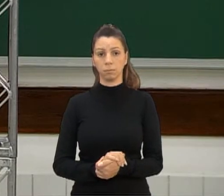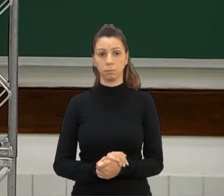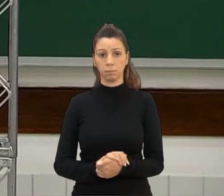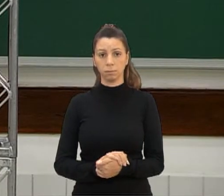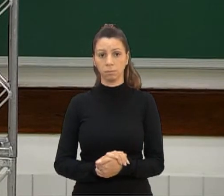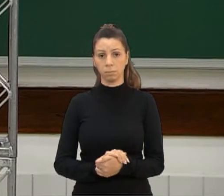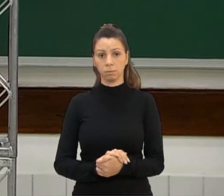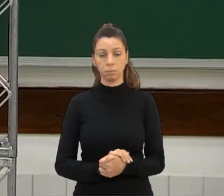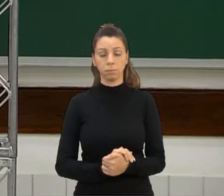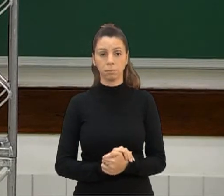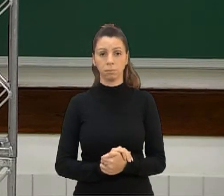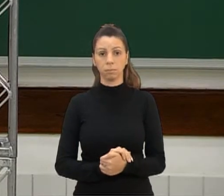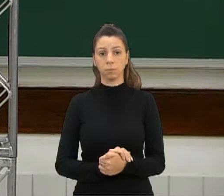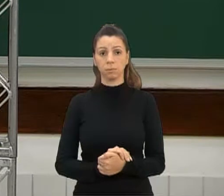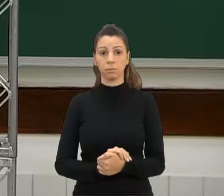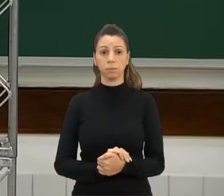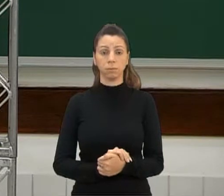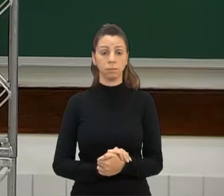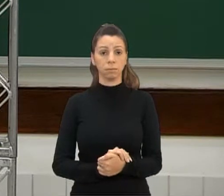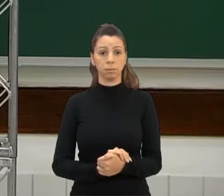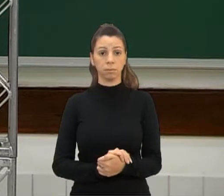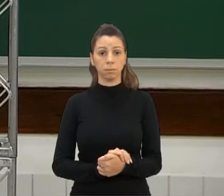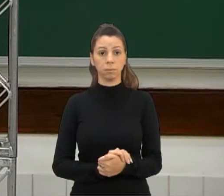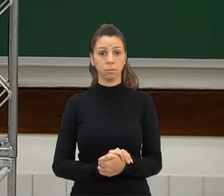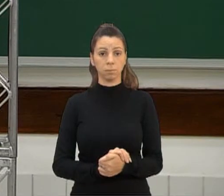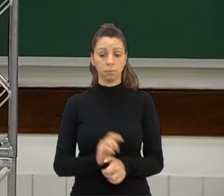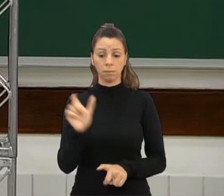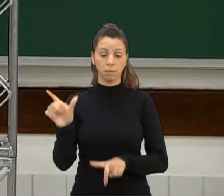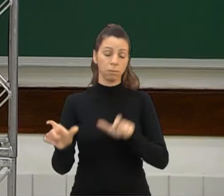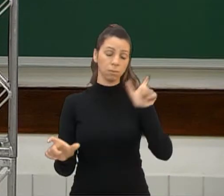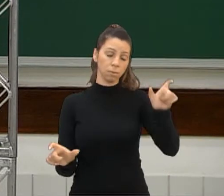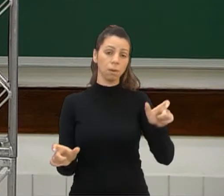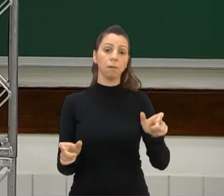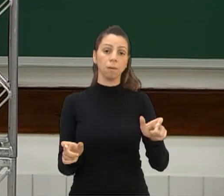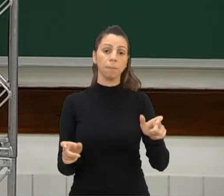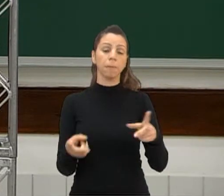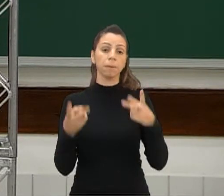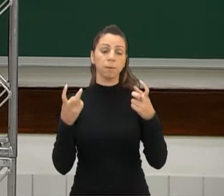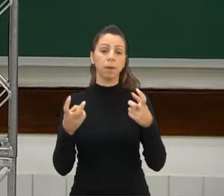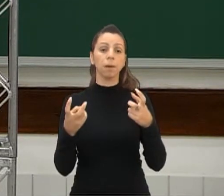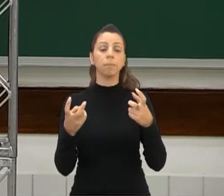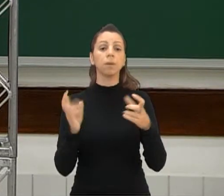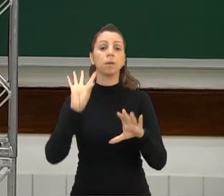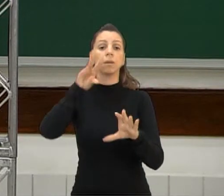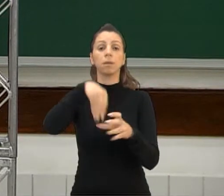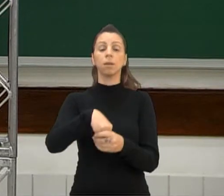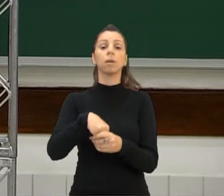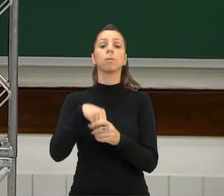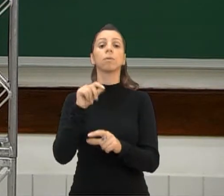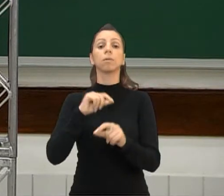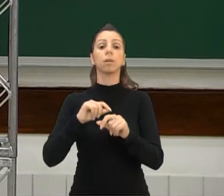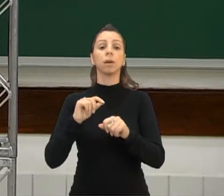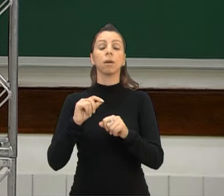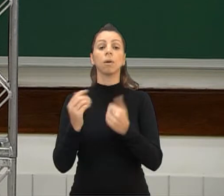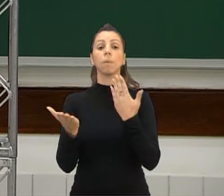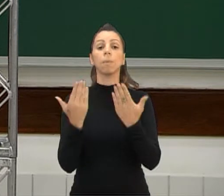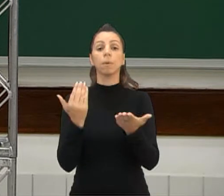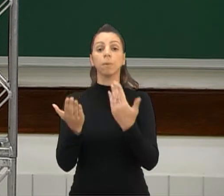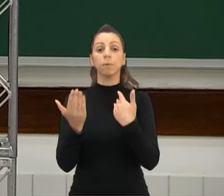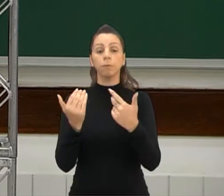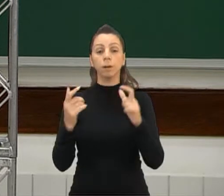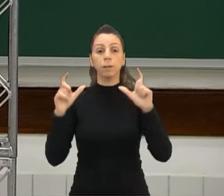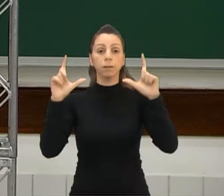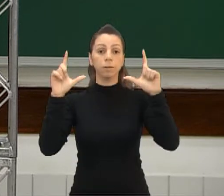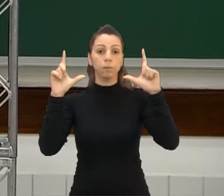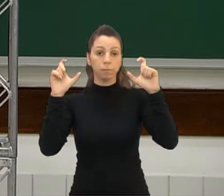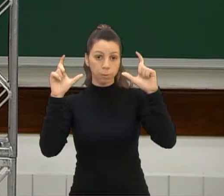Brasil. Então, a gente percebe que elas falam de fotografia, a gente percebe que há uma possibilidade